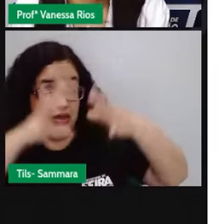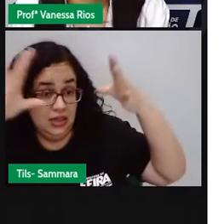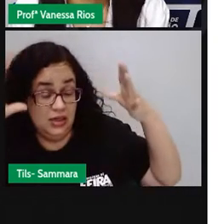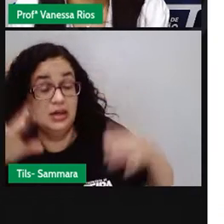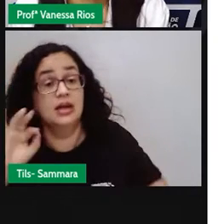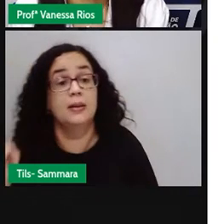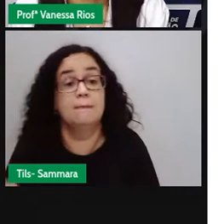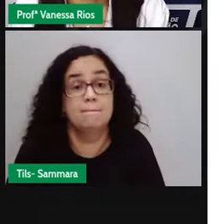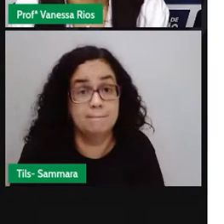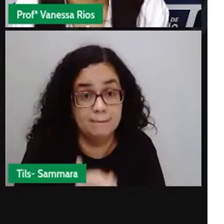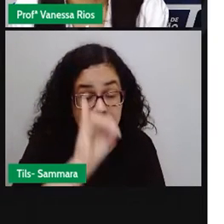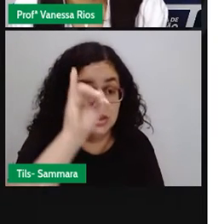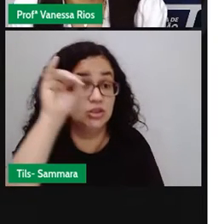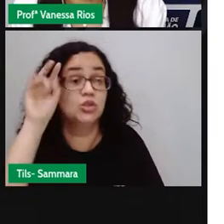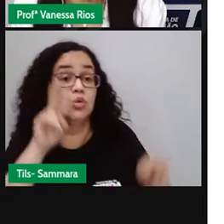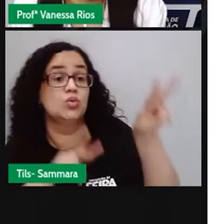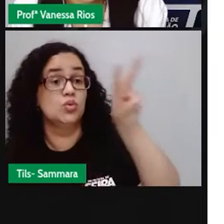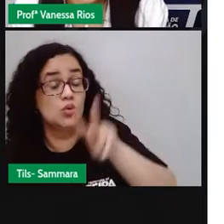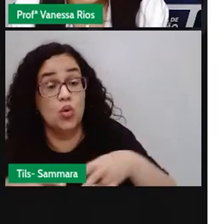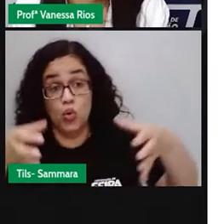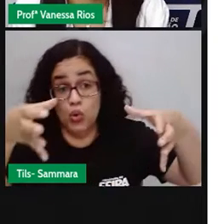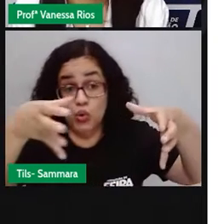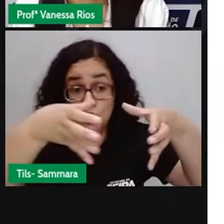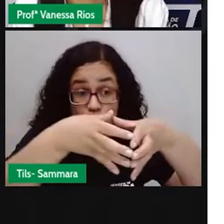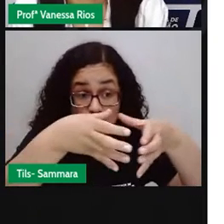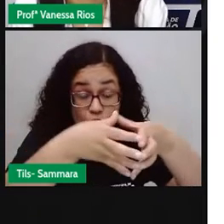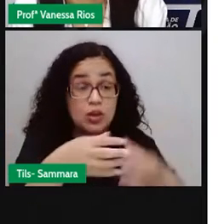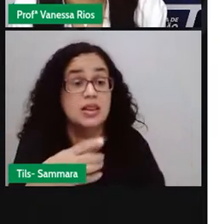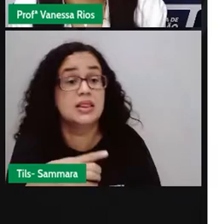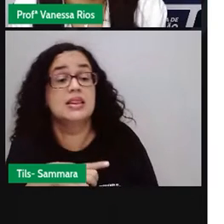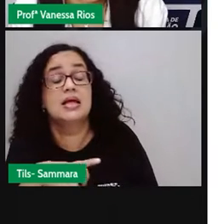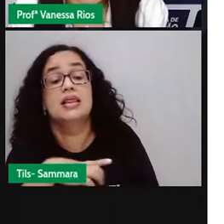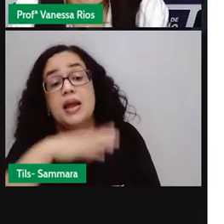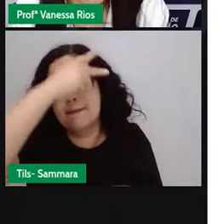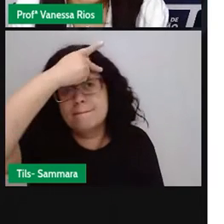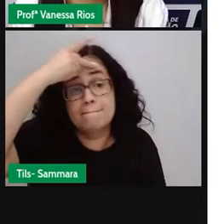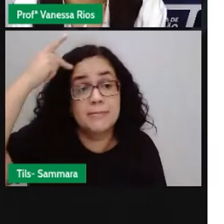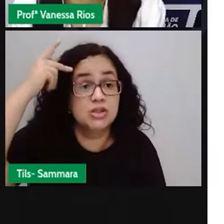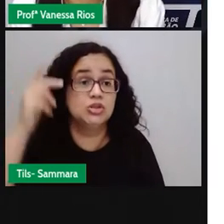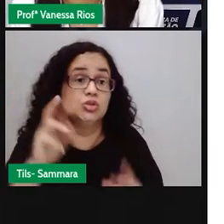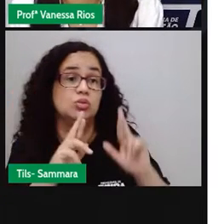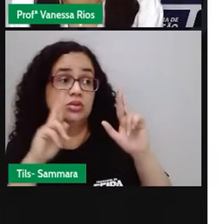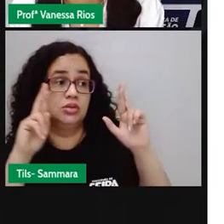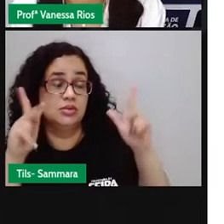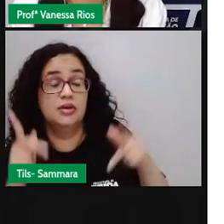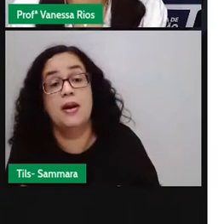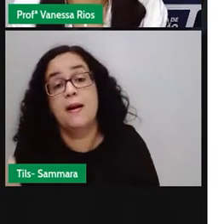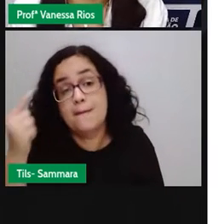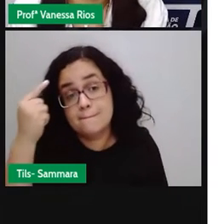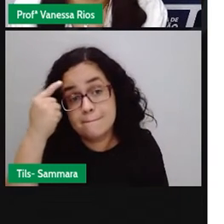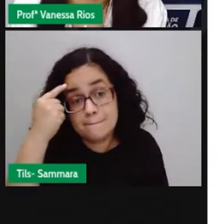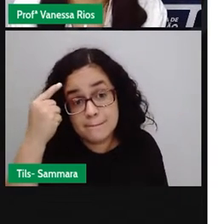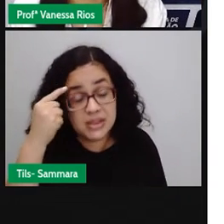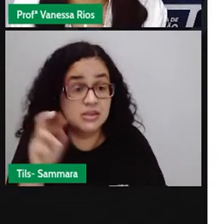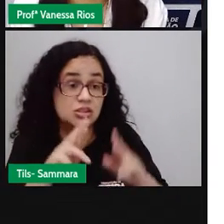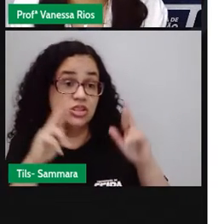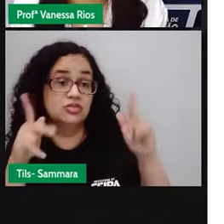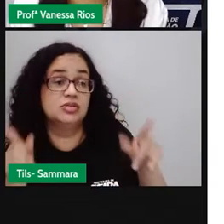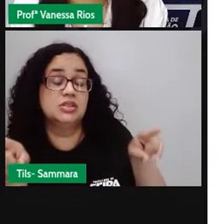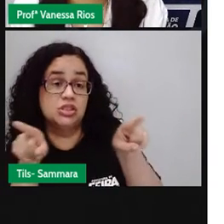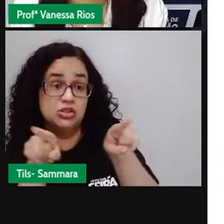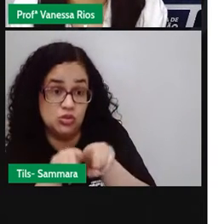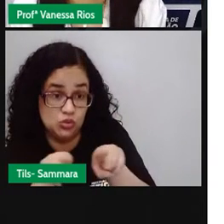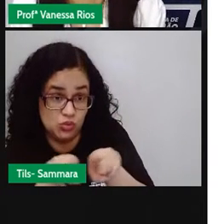é importante a gente observar que num grupo aí existem pessoas diferentes que pensam diferentes também